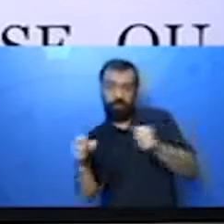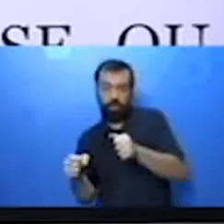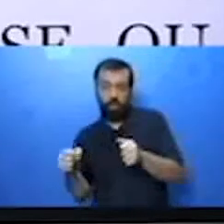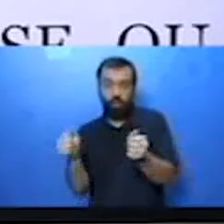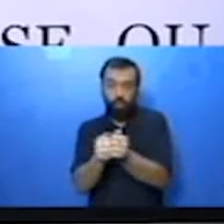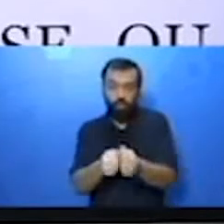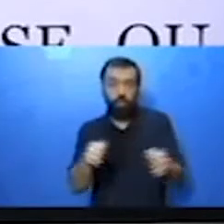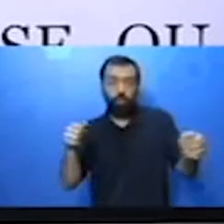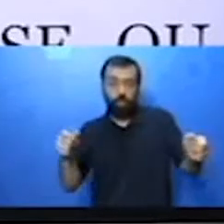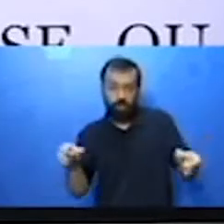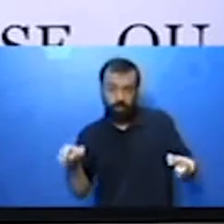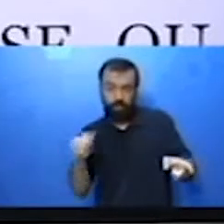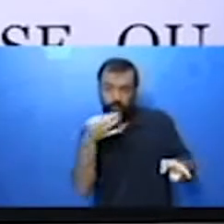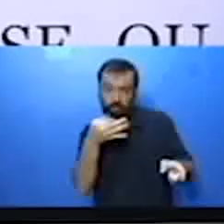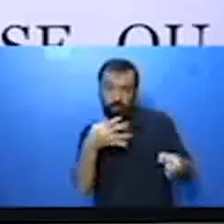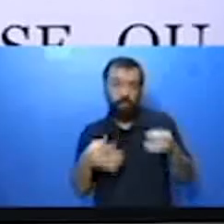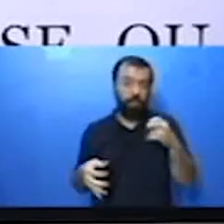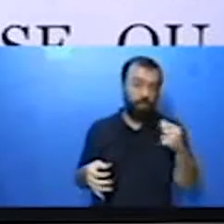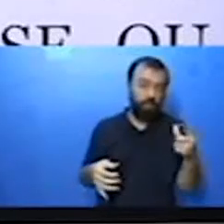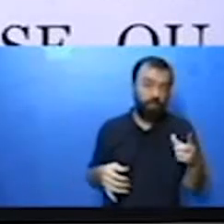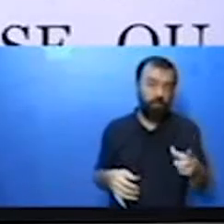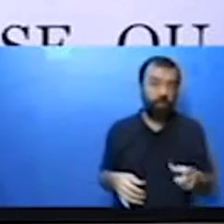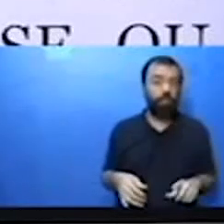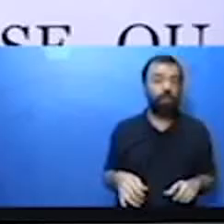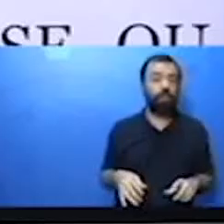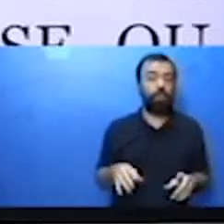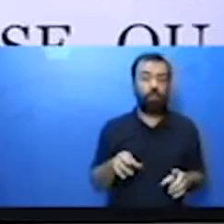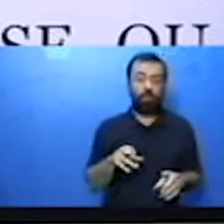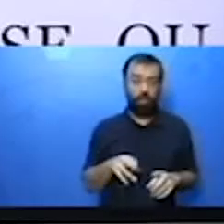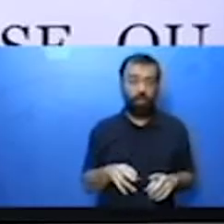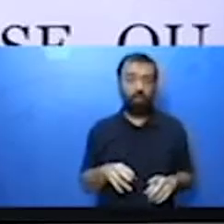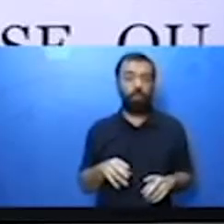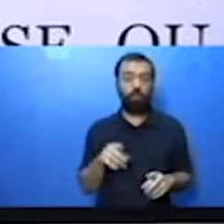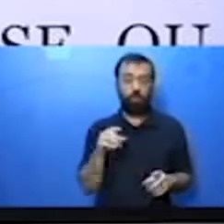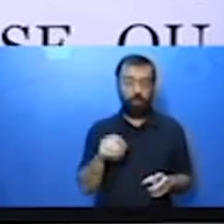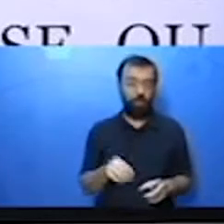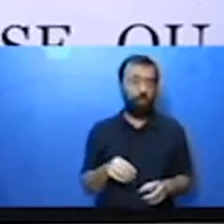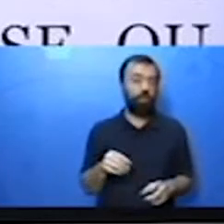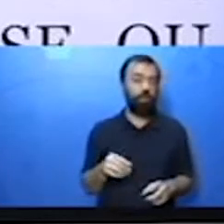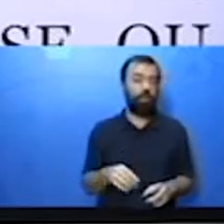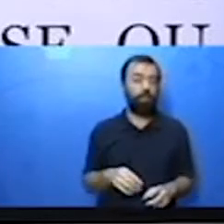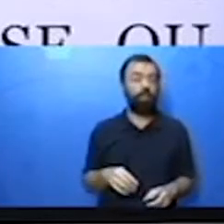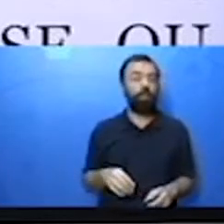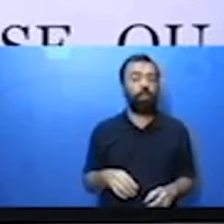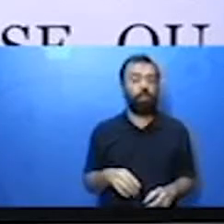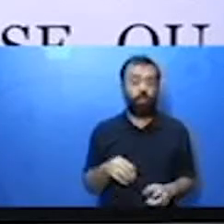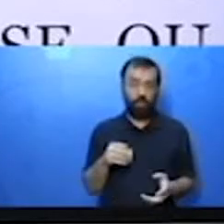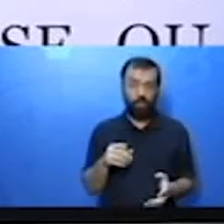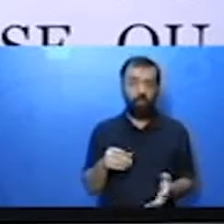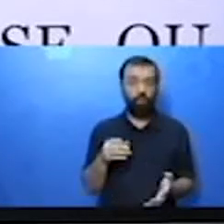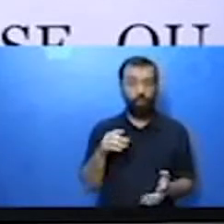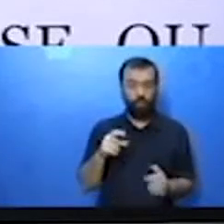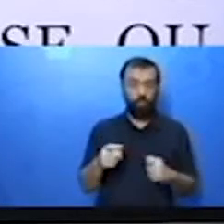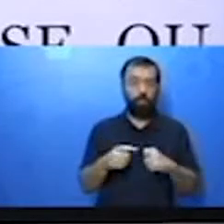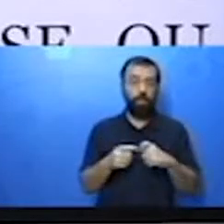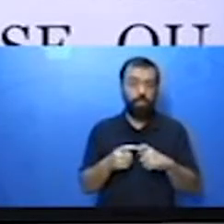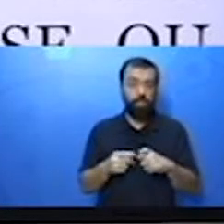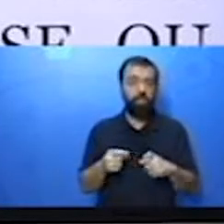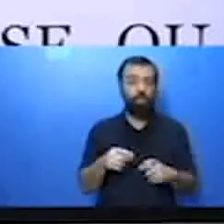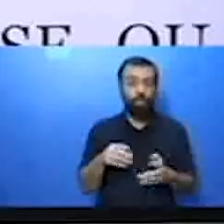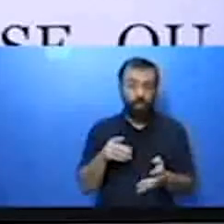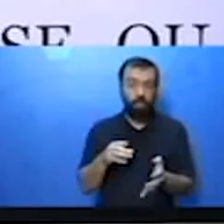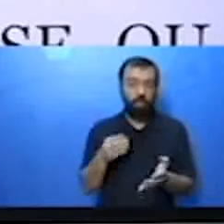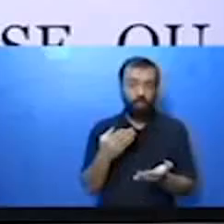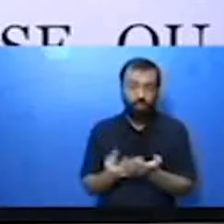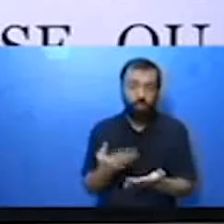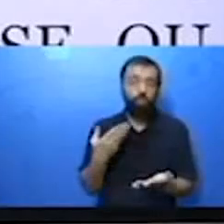Ou seja, o médico passar vários remédios para você para alguma doença, ele vai estudar antes para ver se os